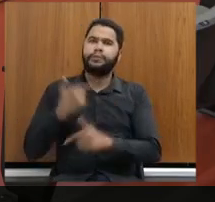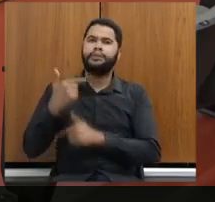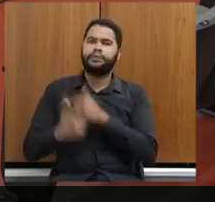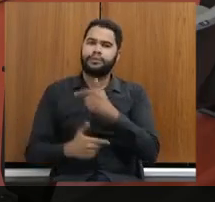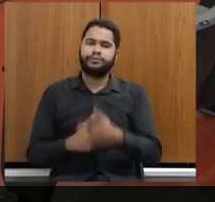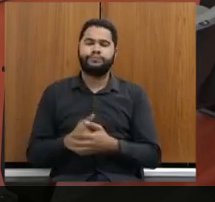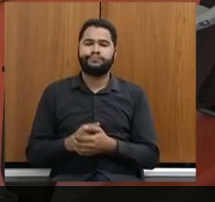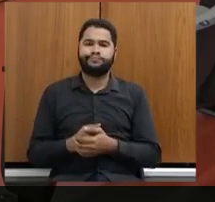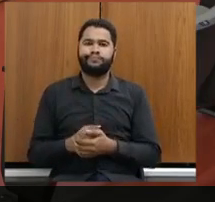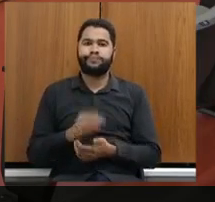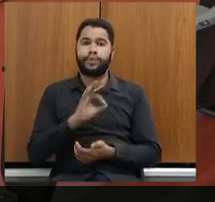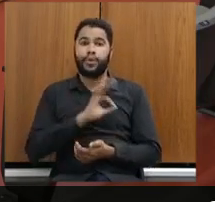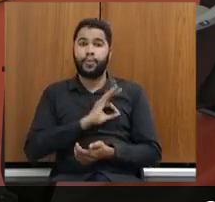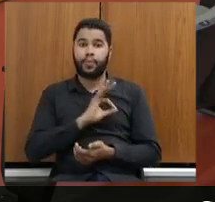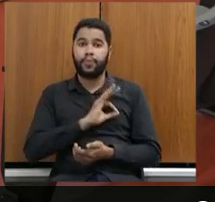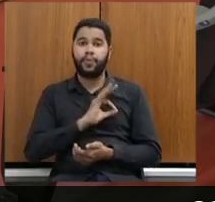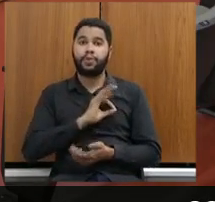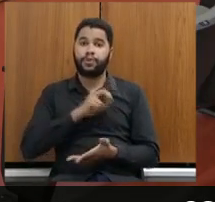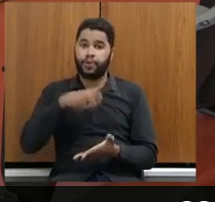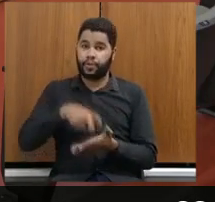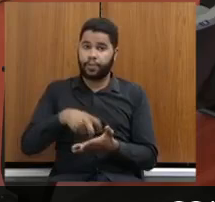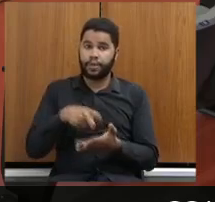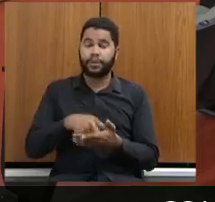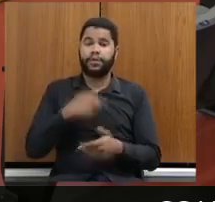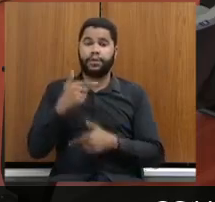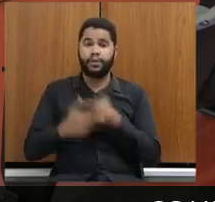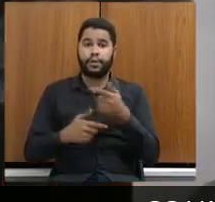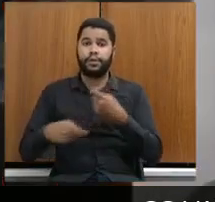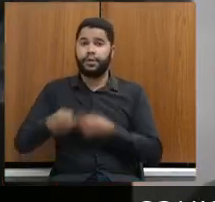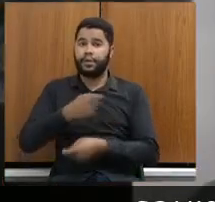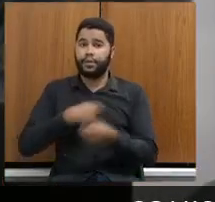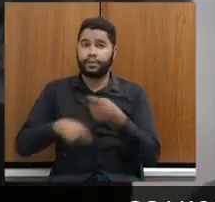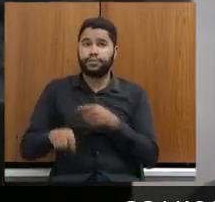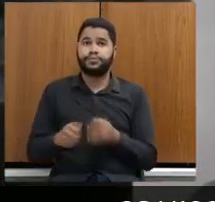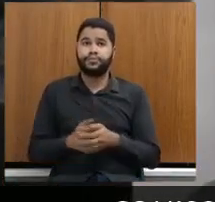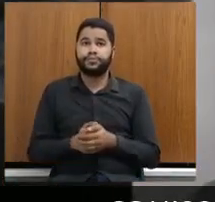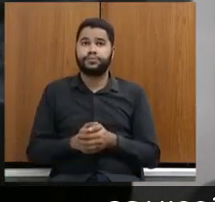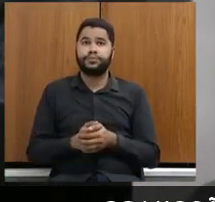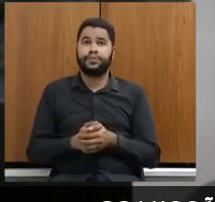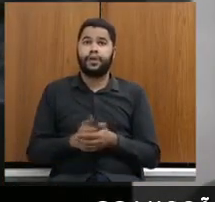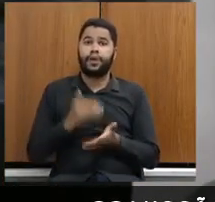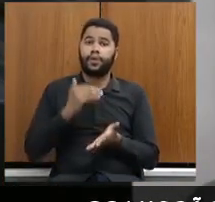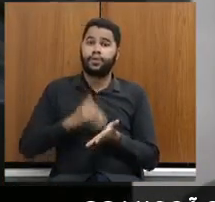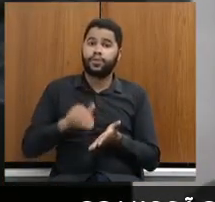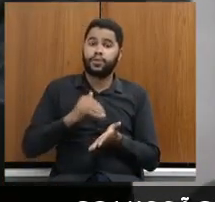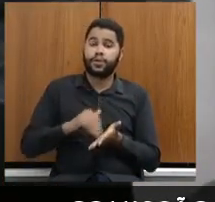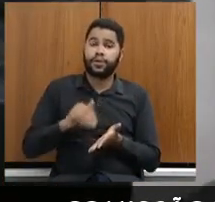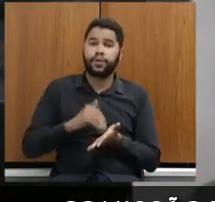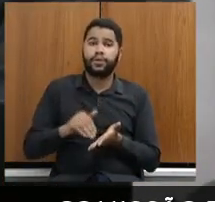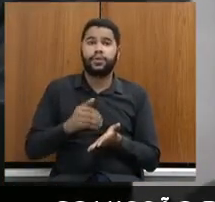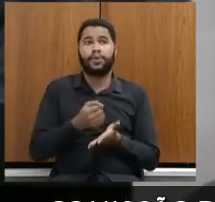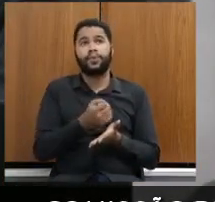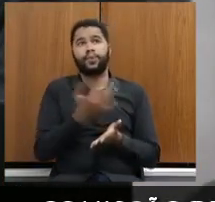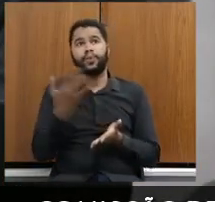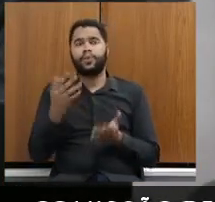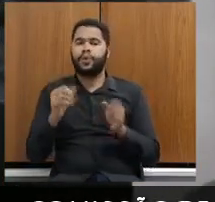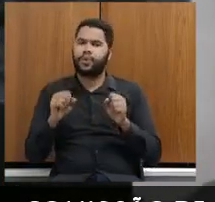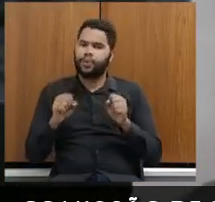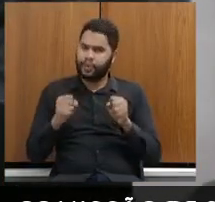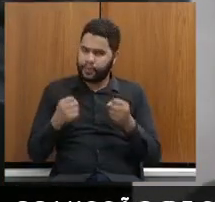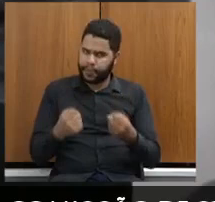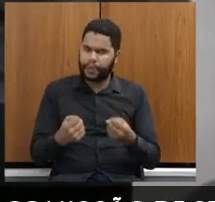dor policial penal sócio cativo do Servidor e na porta da linha ao secretário o tanto que a gente está